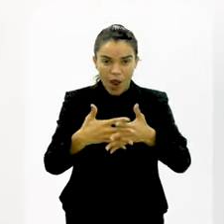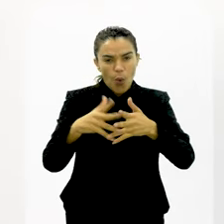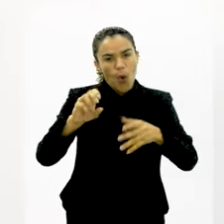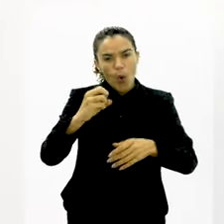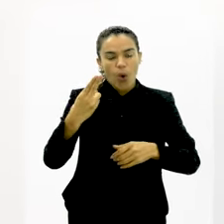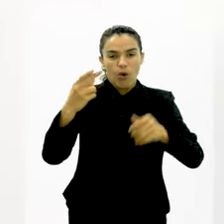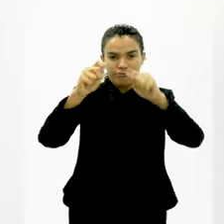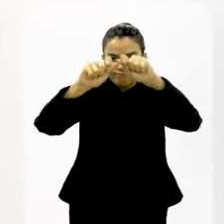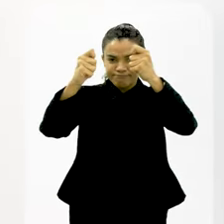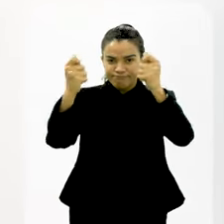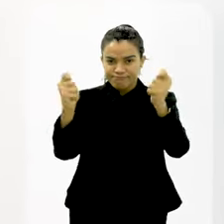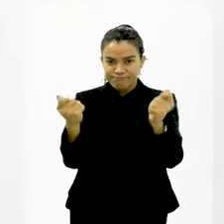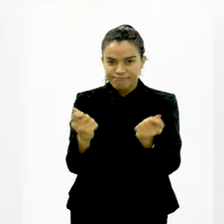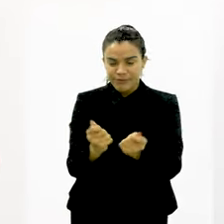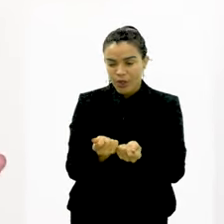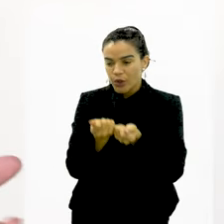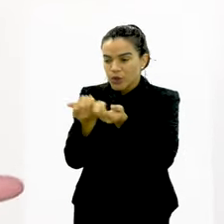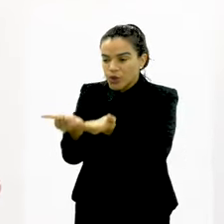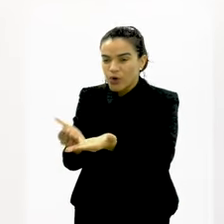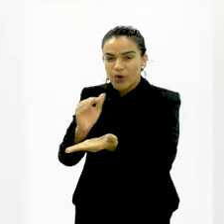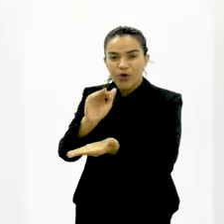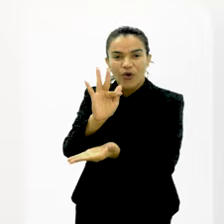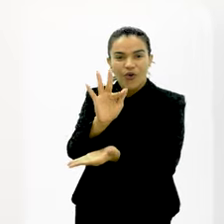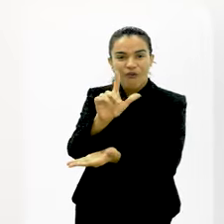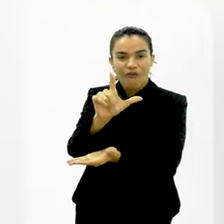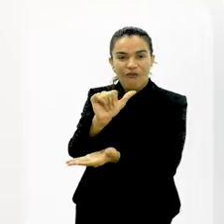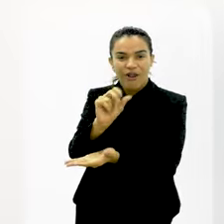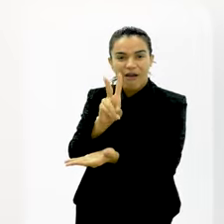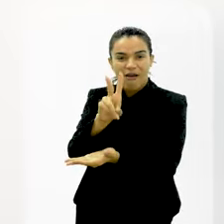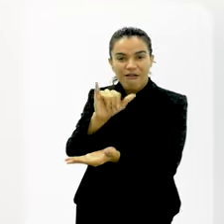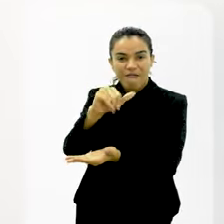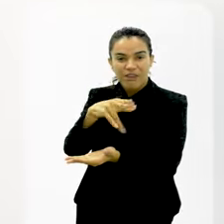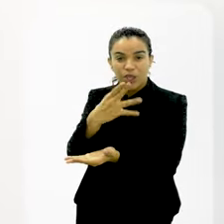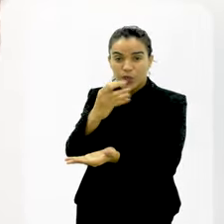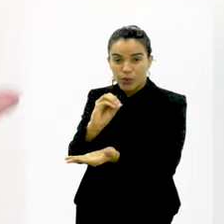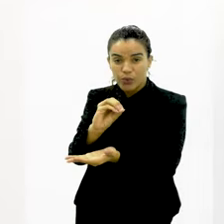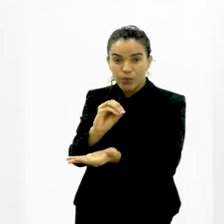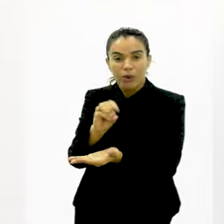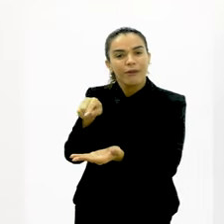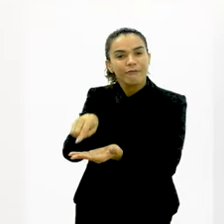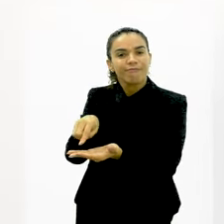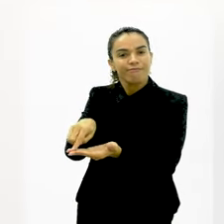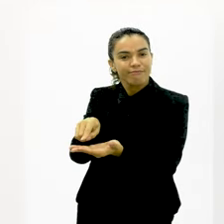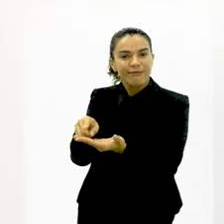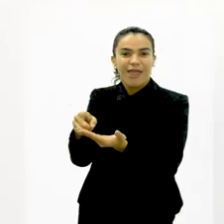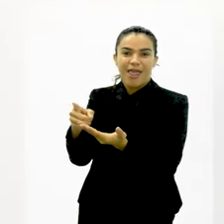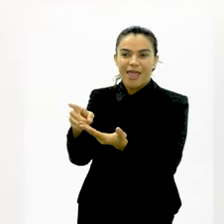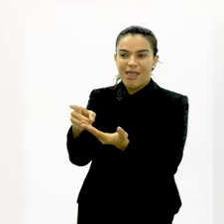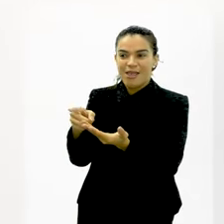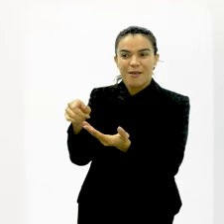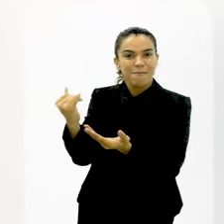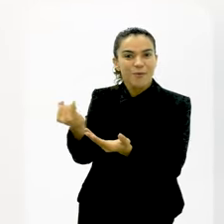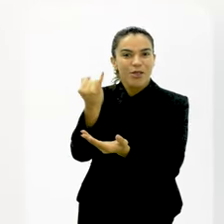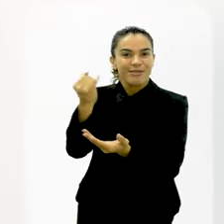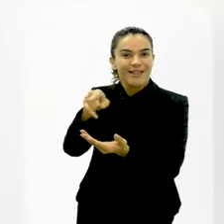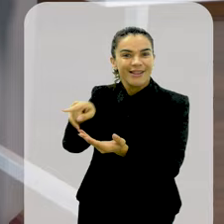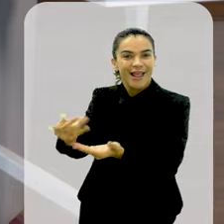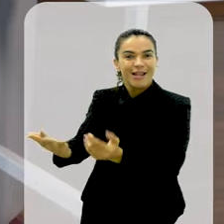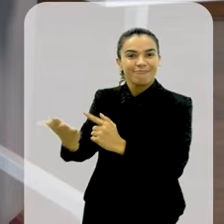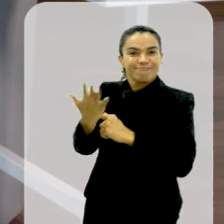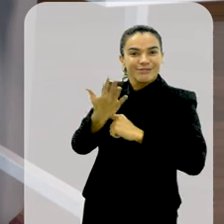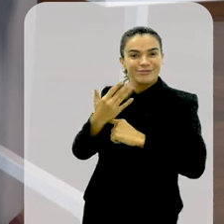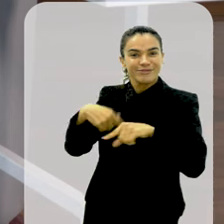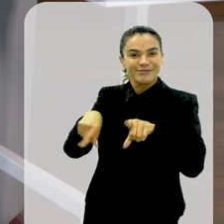de uma escultura que passa para a mão do Flavinho, que é o escultor, ali tem a mão do Flavinho também, né? Naquela